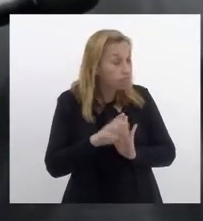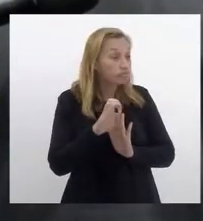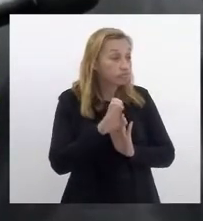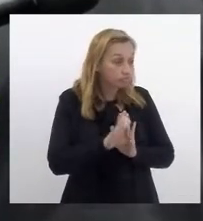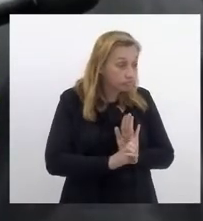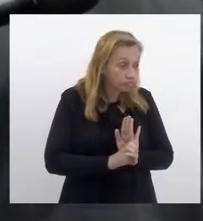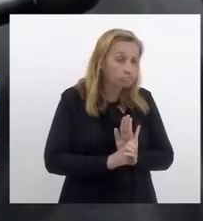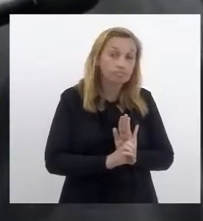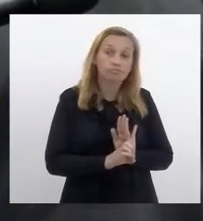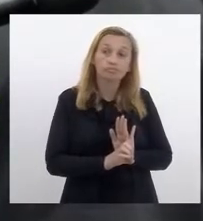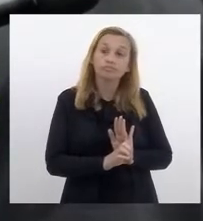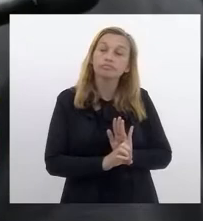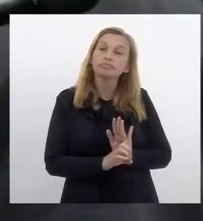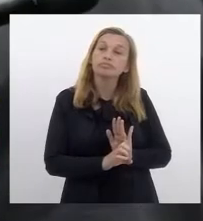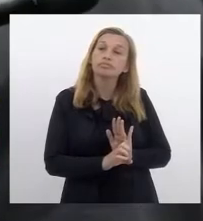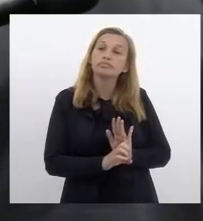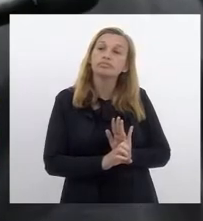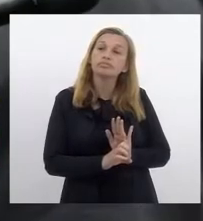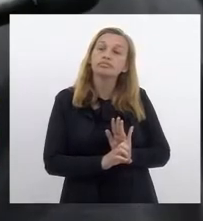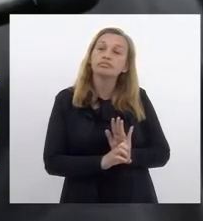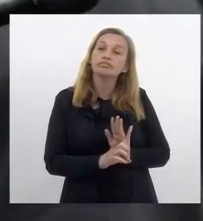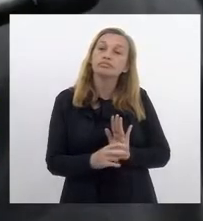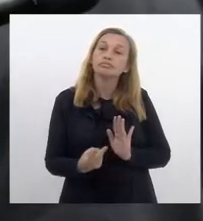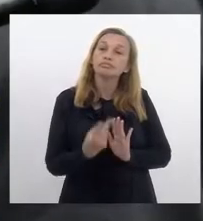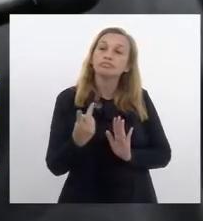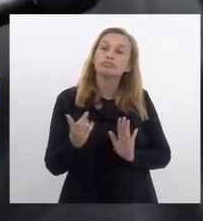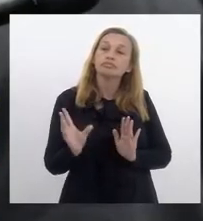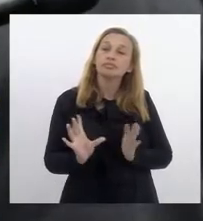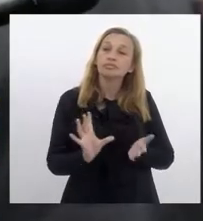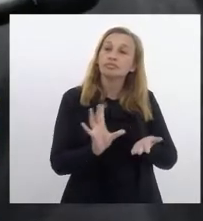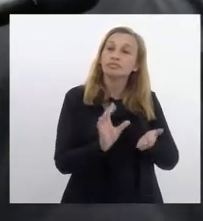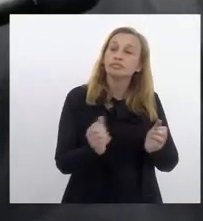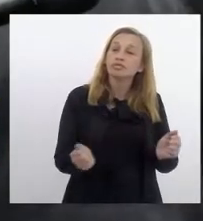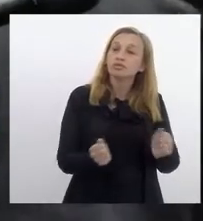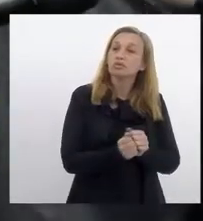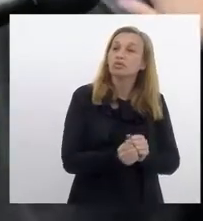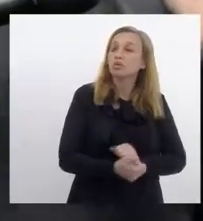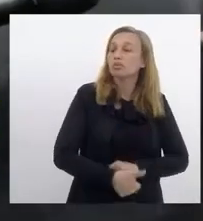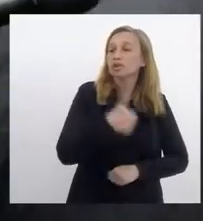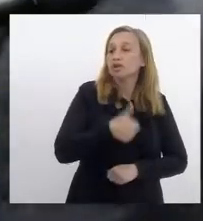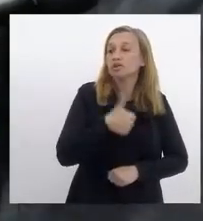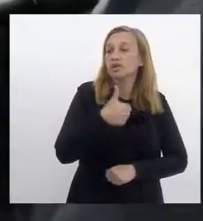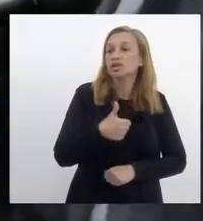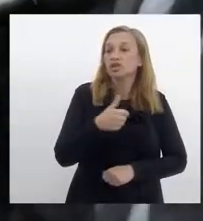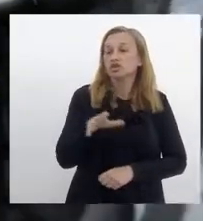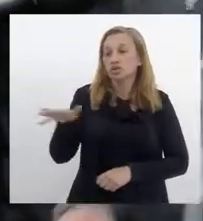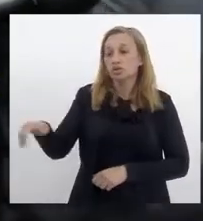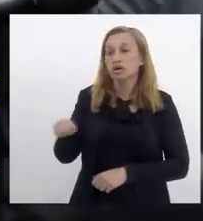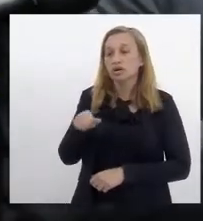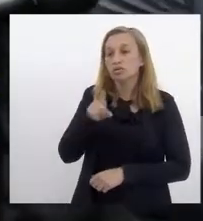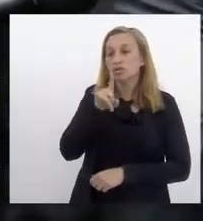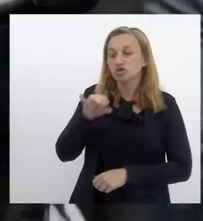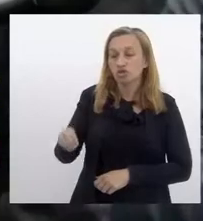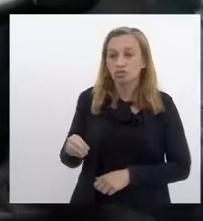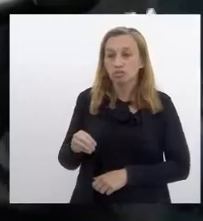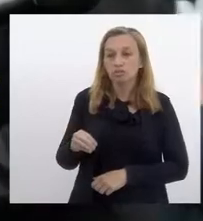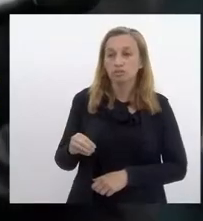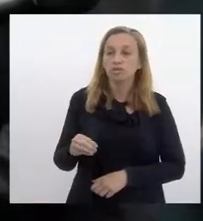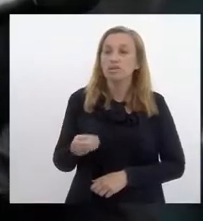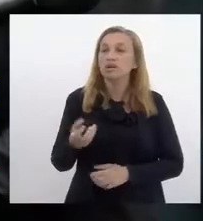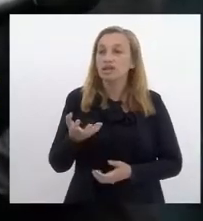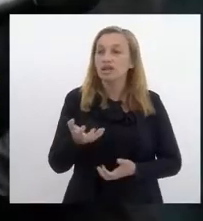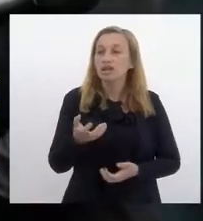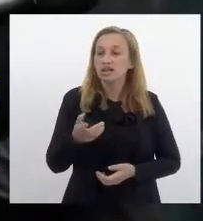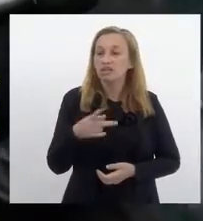na regra das emendas, vale quem emendou primeiro. Não adianta ele chamar o Marcelo Dino, né, para querer